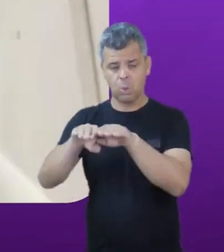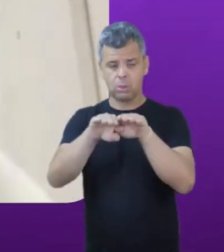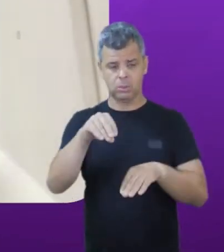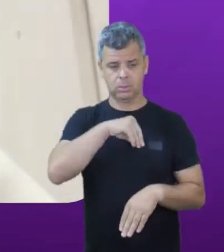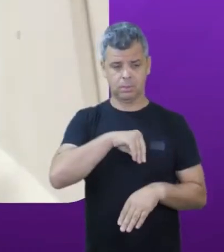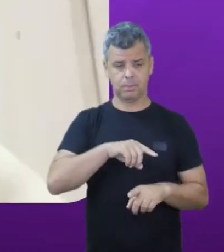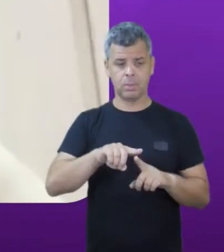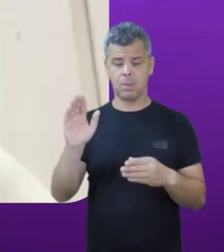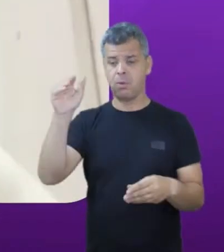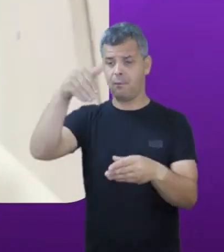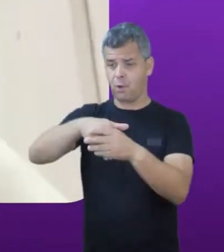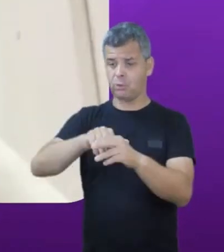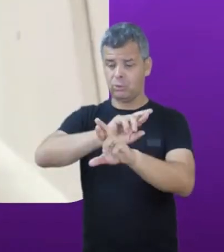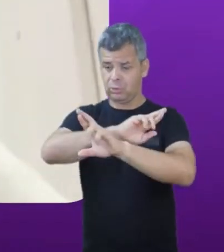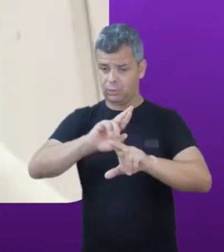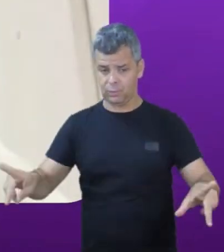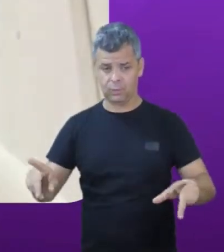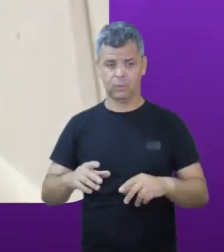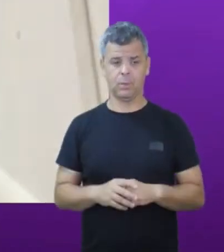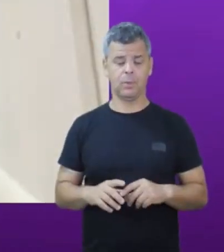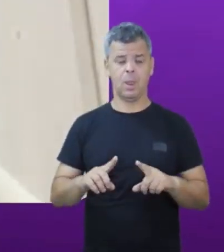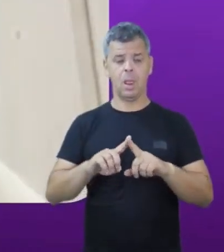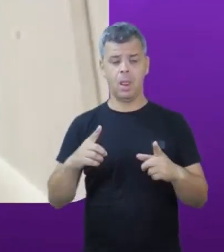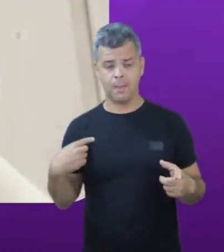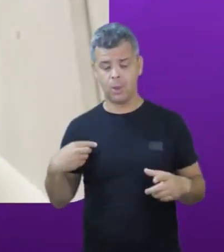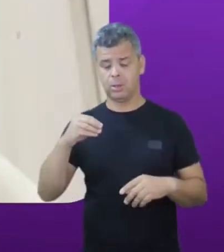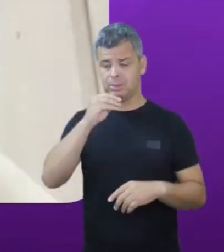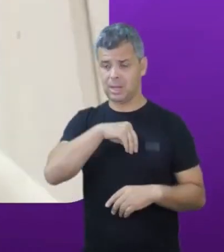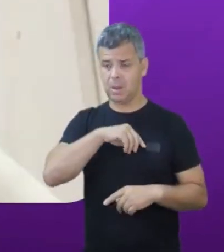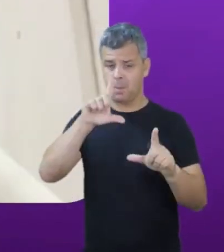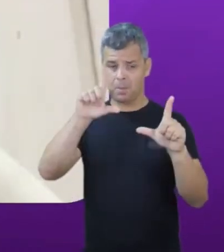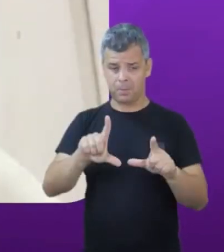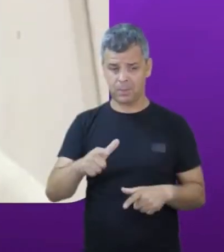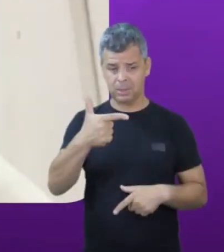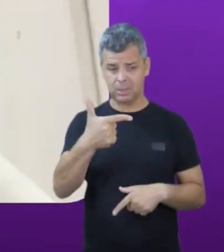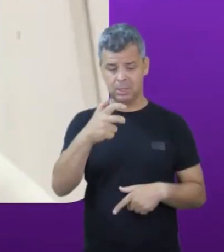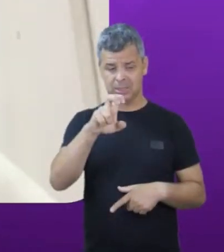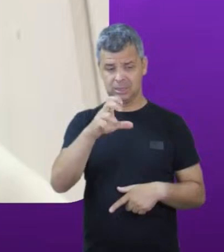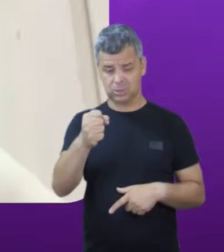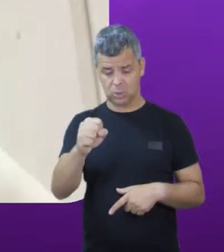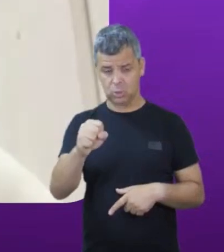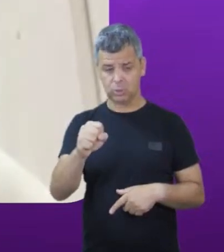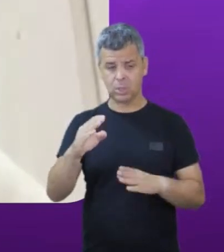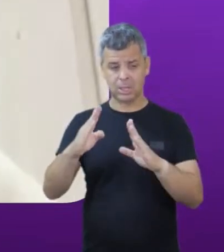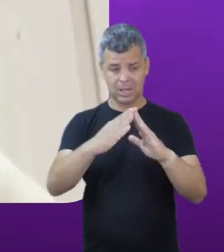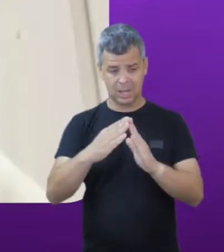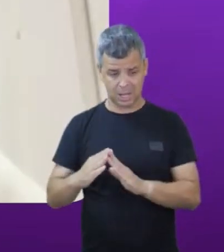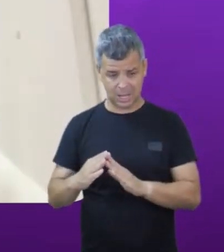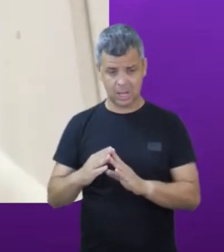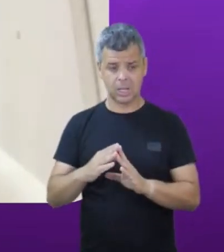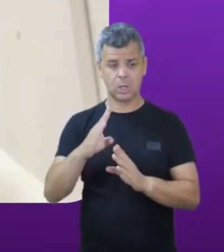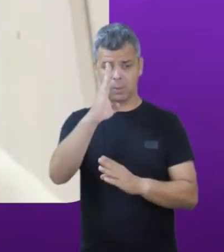ainda teve votos contrários. E apesar de receber menos, 58% dos lares brasileiros são chefiados